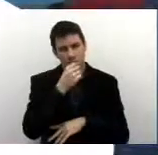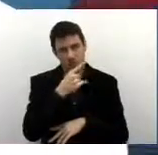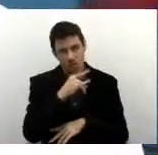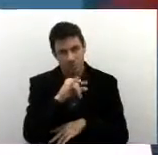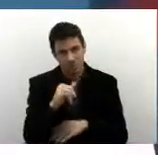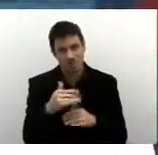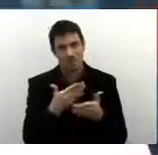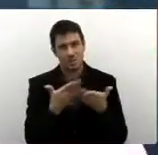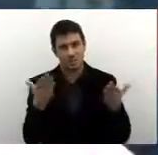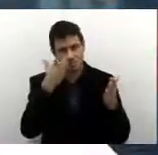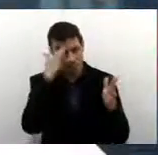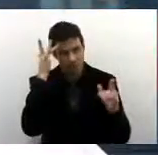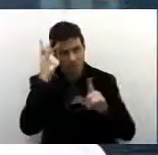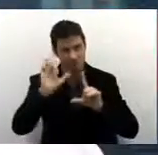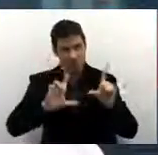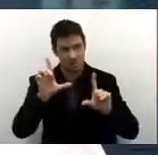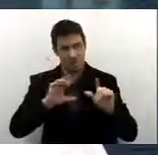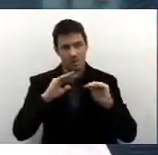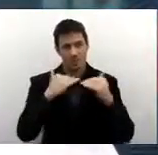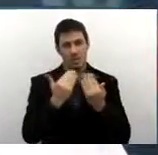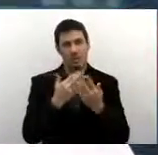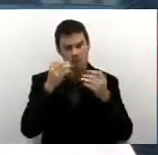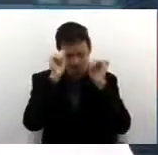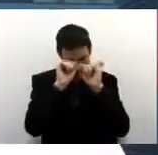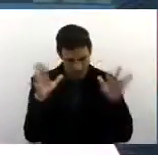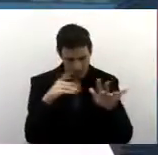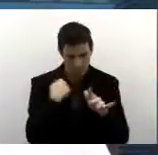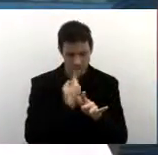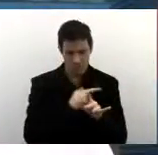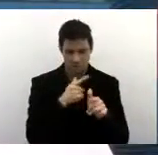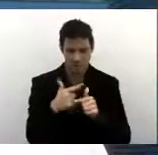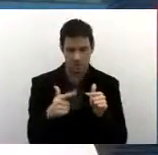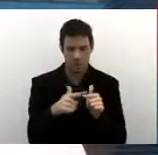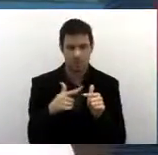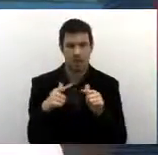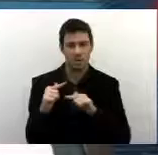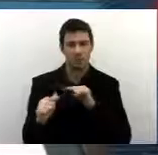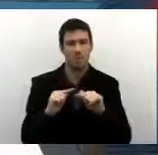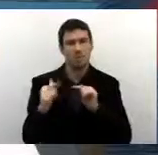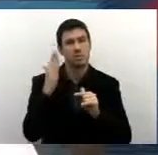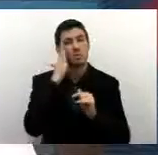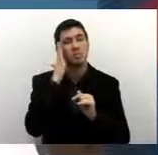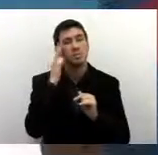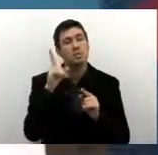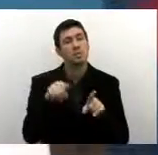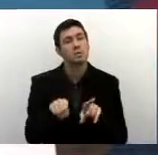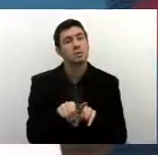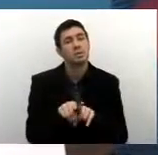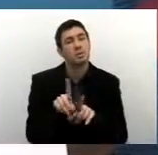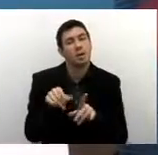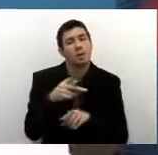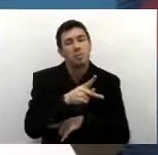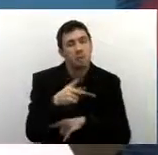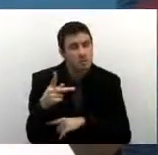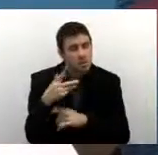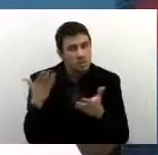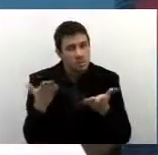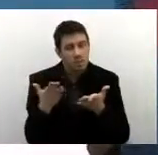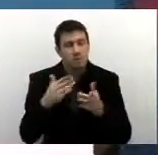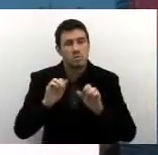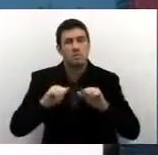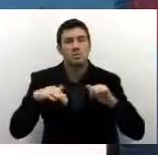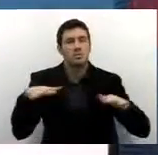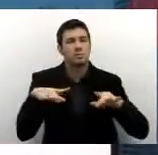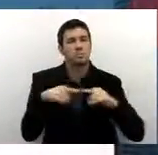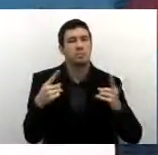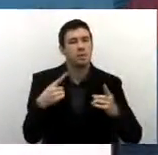por dar essa oportunidade da gente também estar esclarecendo os nossos trabalhos, que a gente sabe que é árduo, né? Fazendo aí, presidindo essas audiências que a